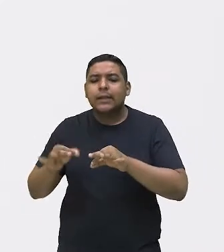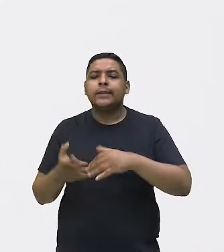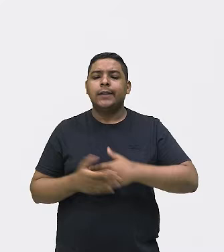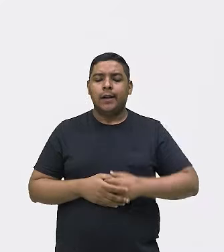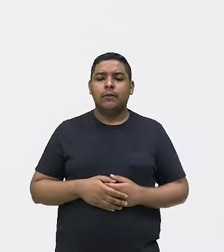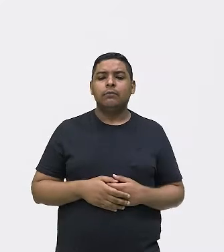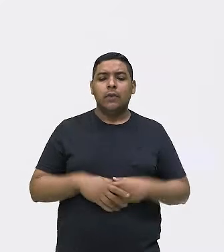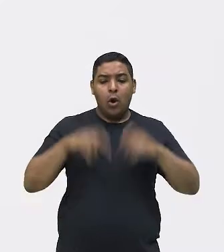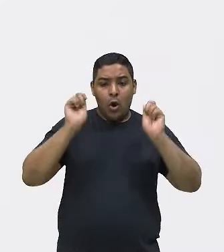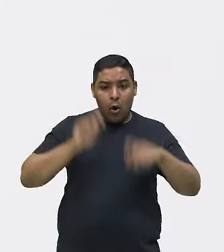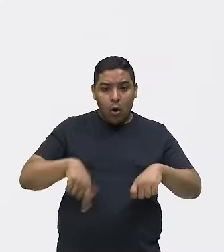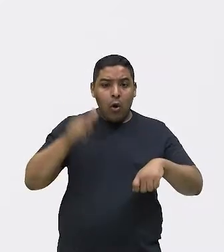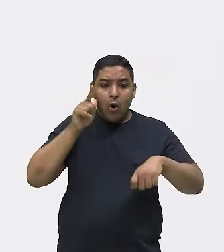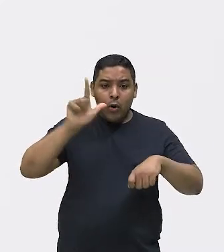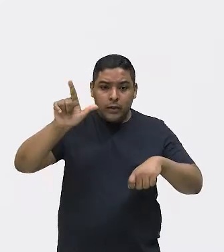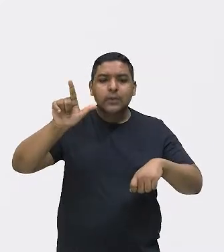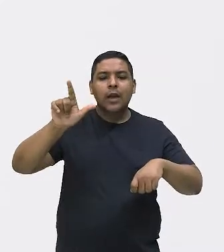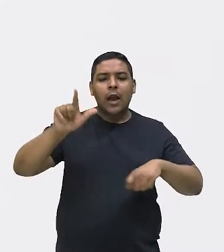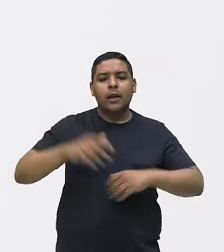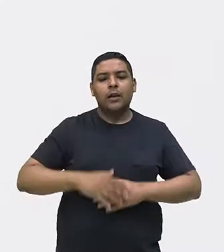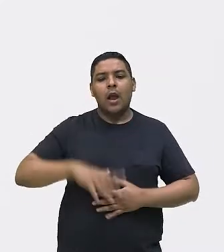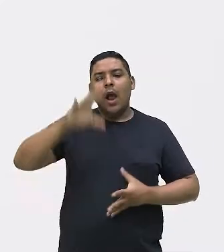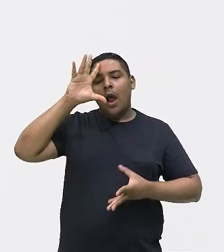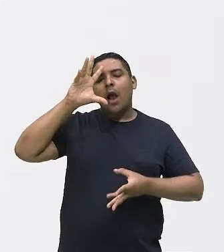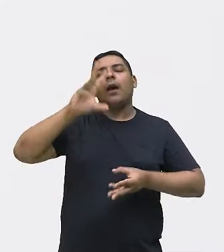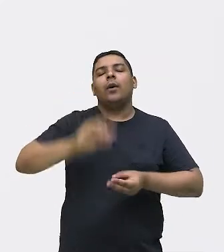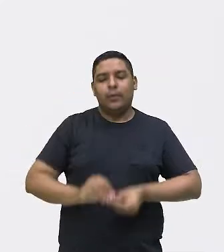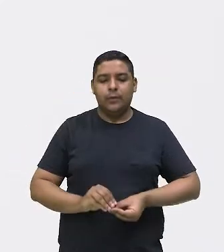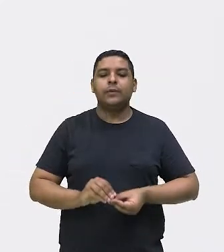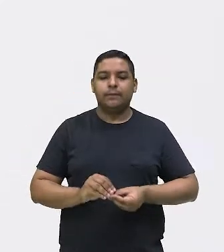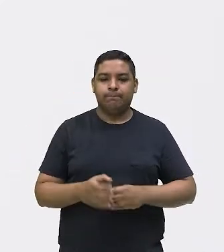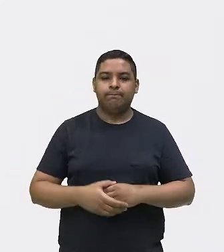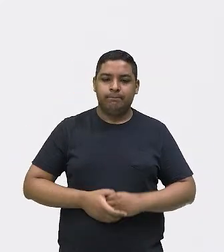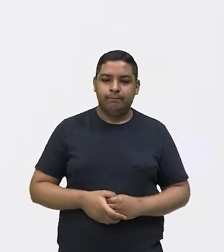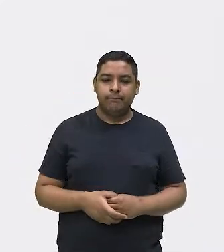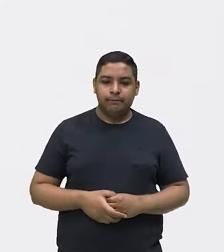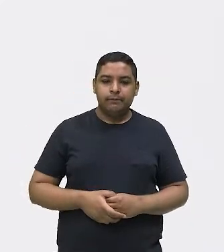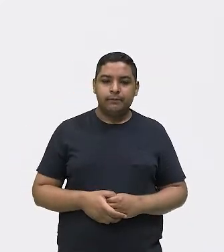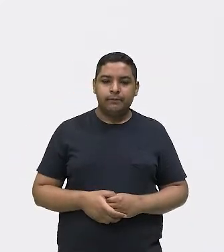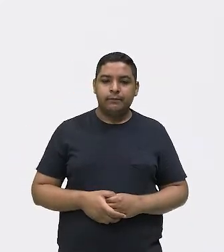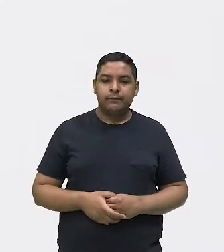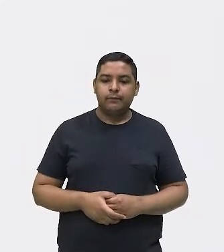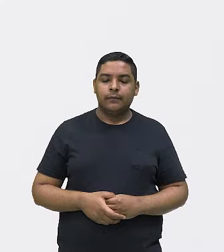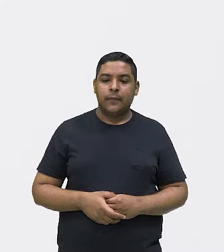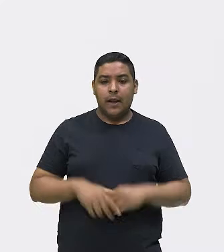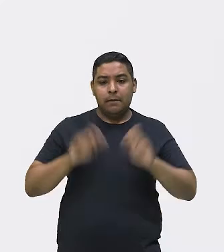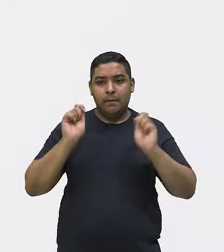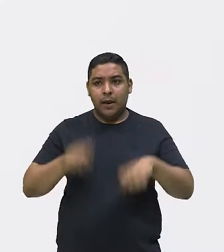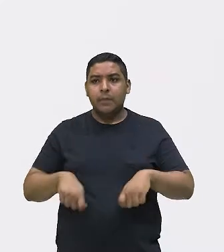a uma conclusão. Então, o instrumento que permite o alcance da verdade.